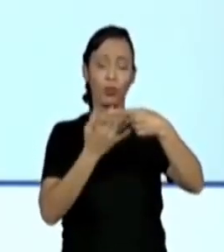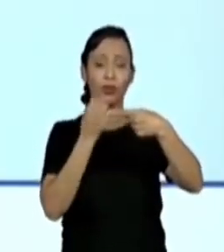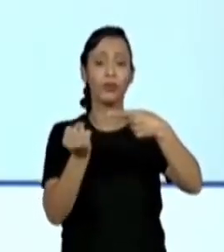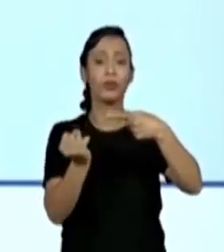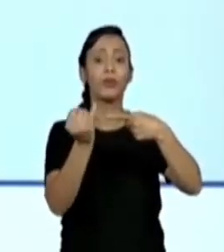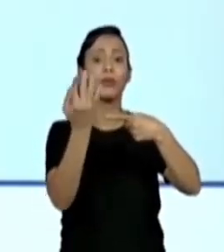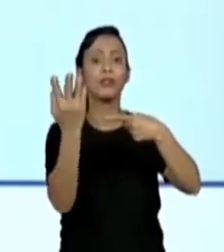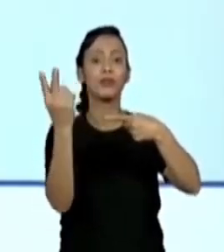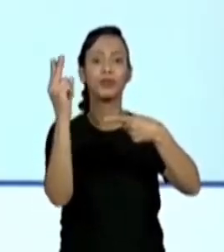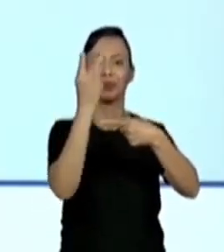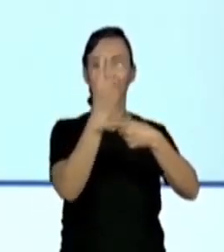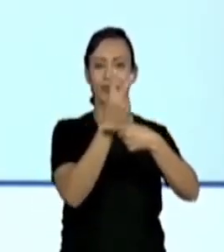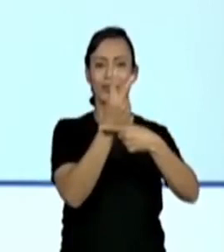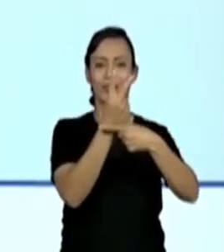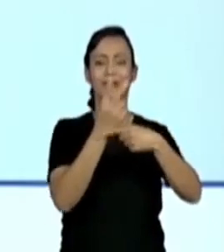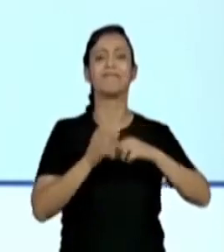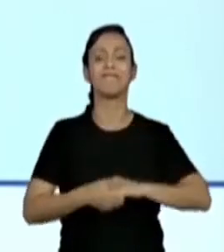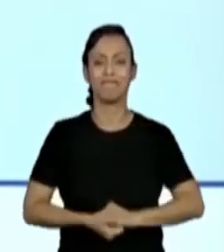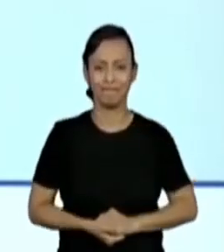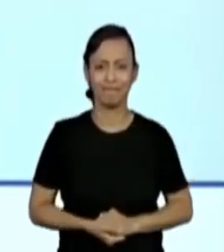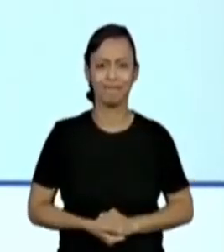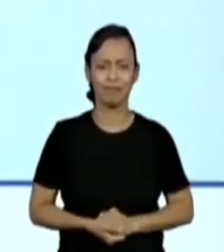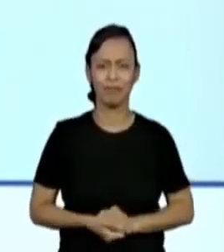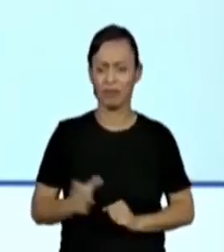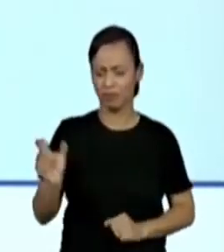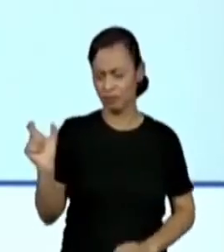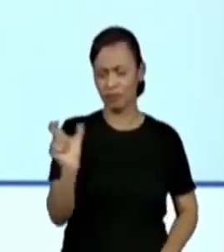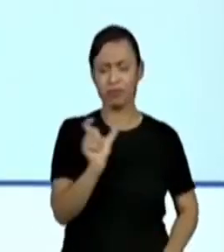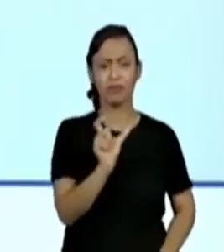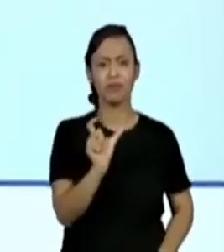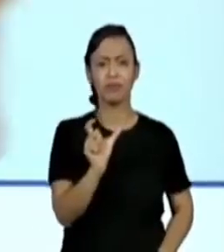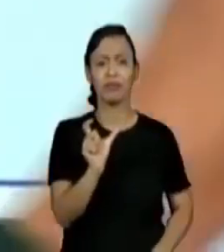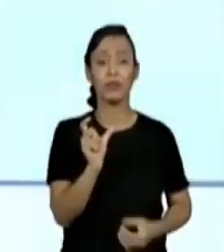2 ter vamos escrever por